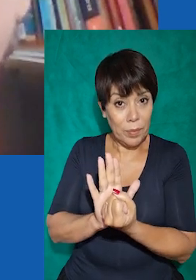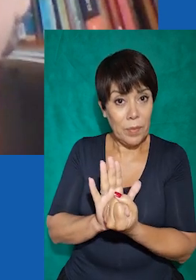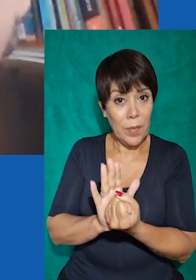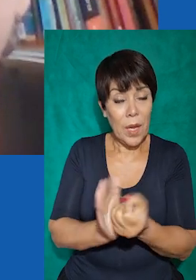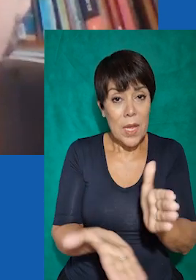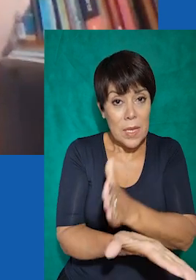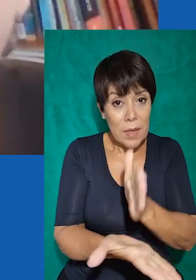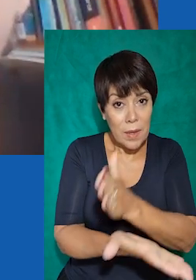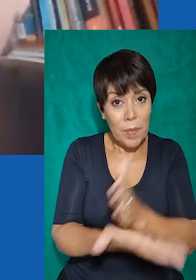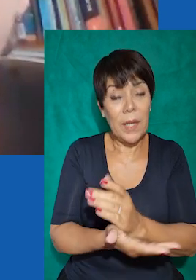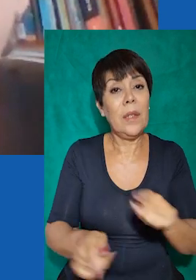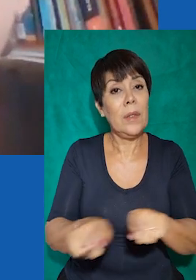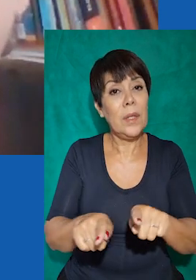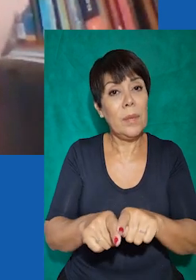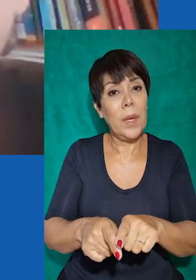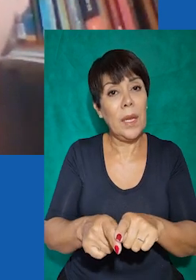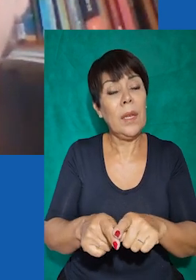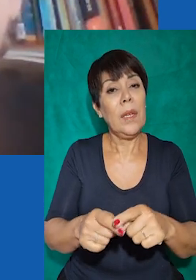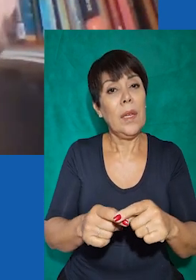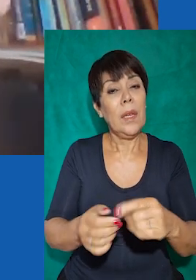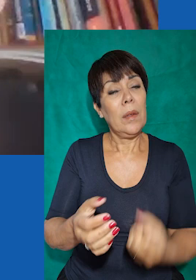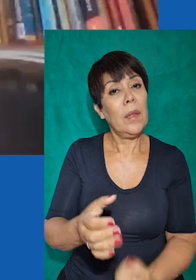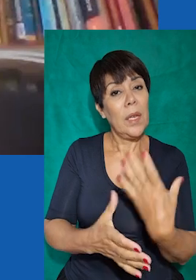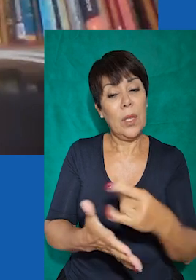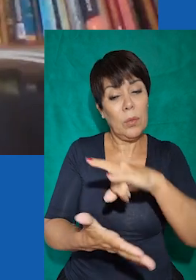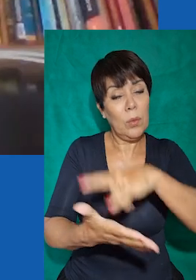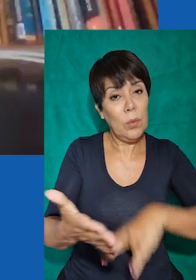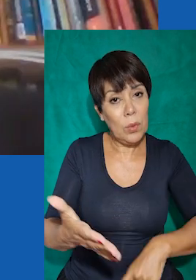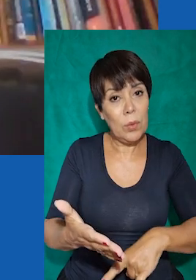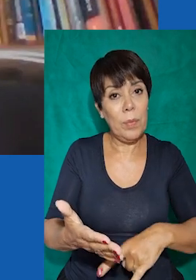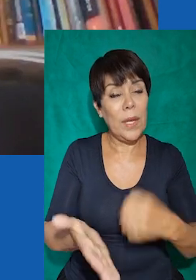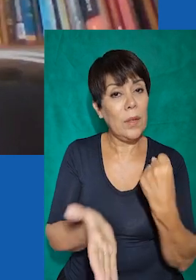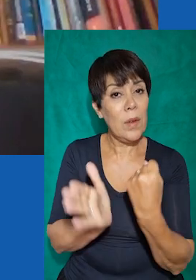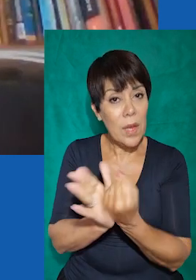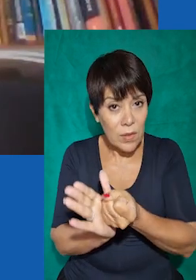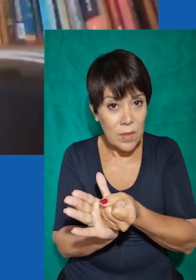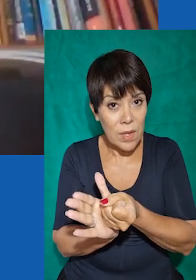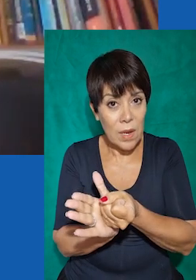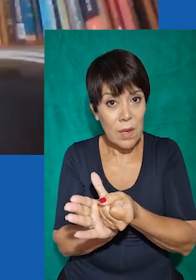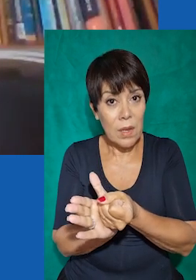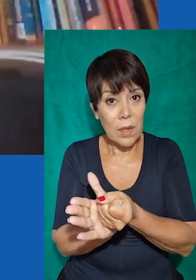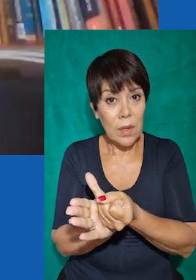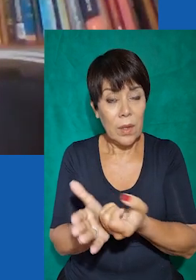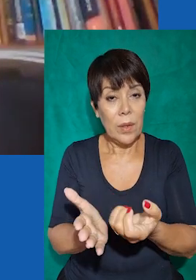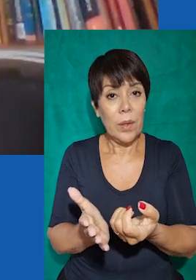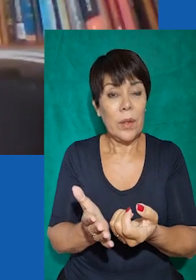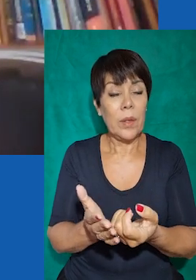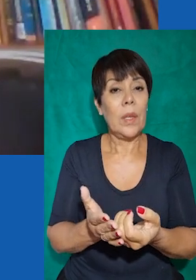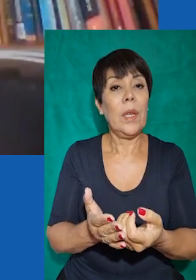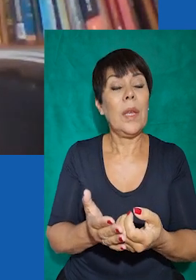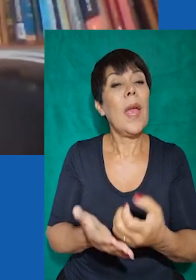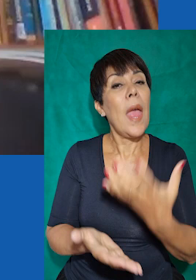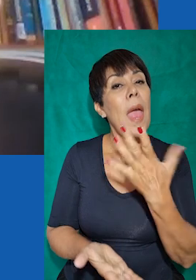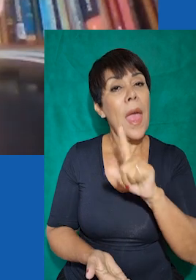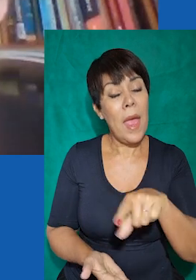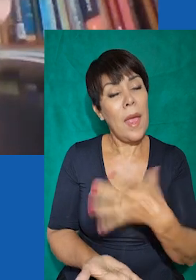Demarcando-as, inclusive, fisicamente, e registrando-as no no Serviço de Patrimônio